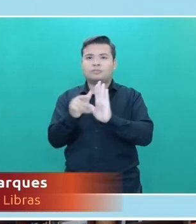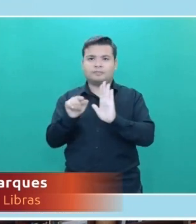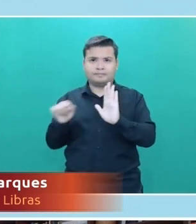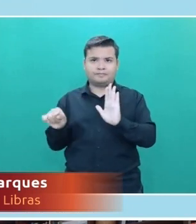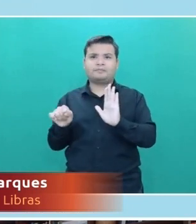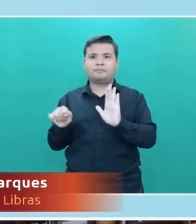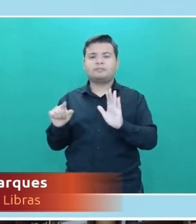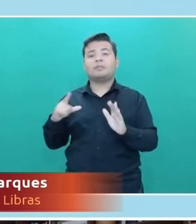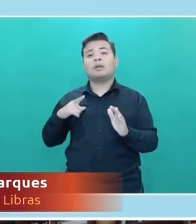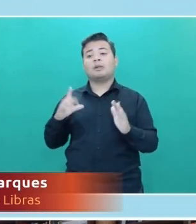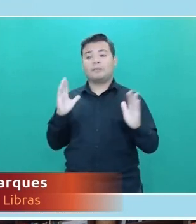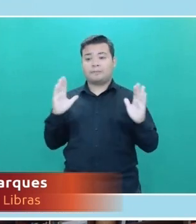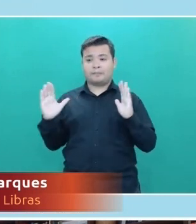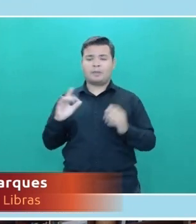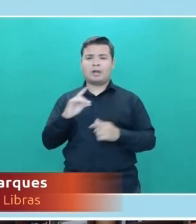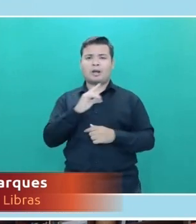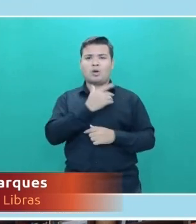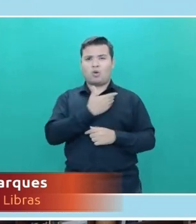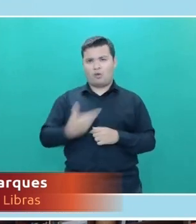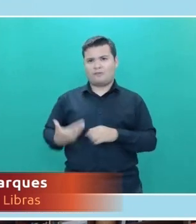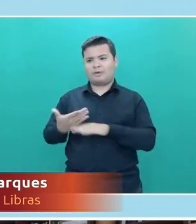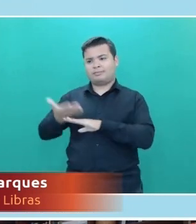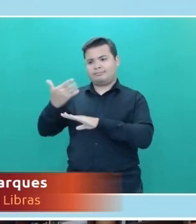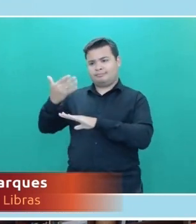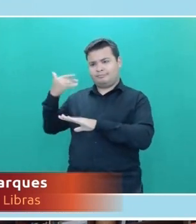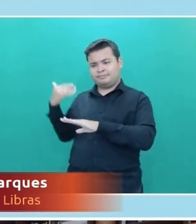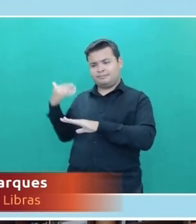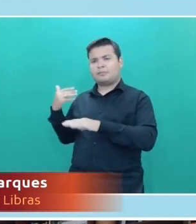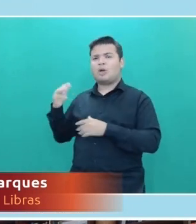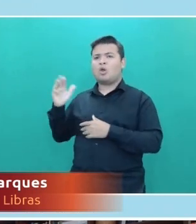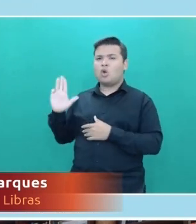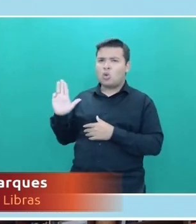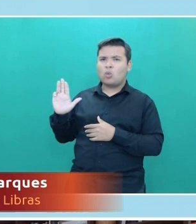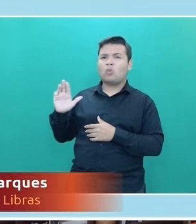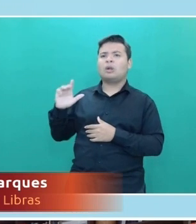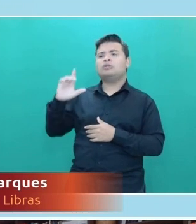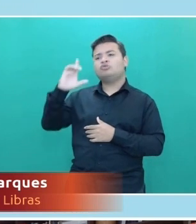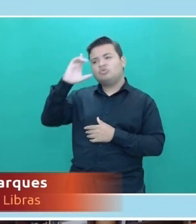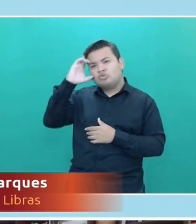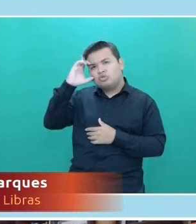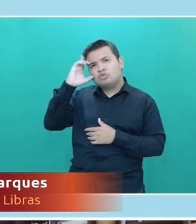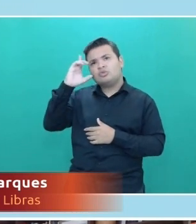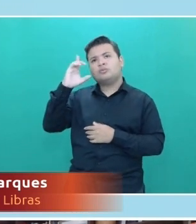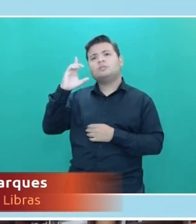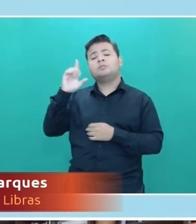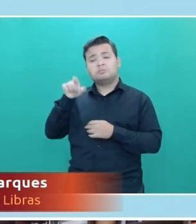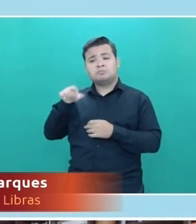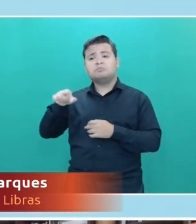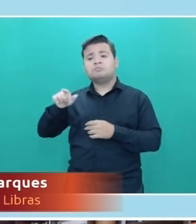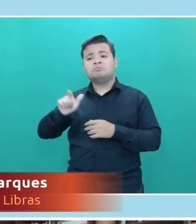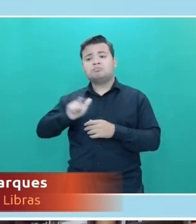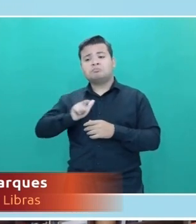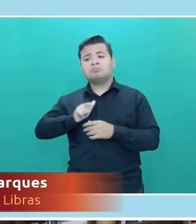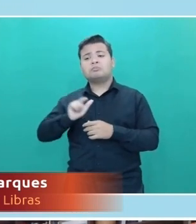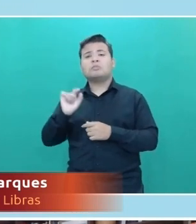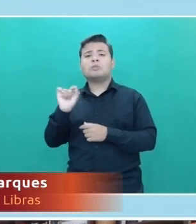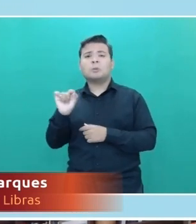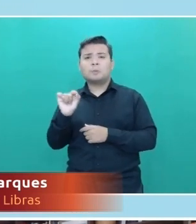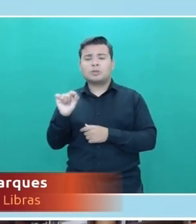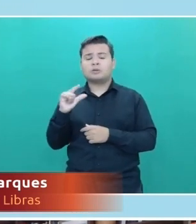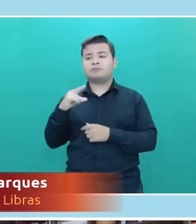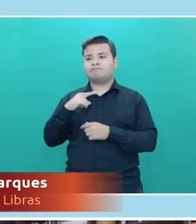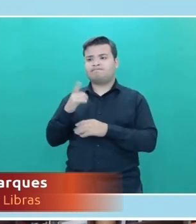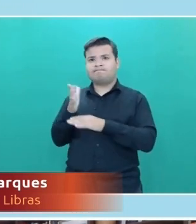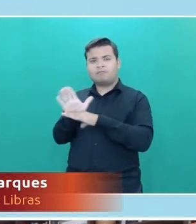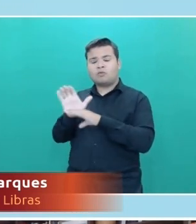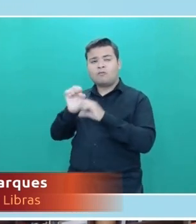durante os governos anteriores, né, tanto do Lula como da Dilma, houve um